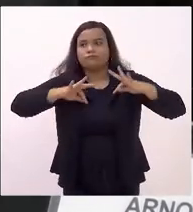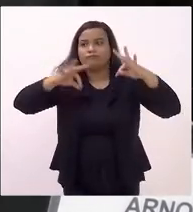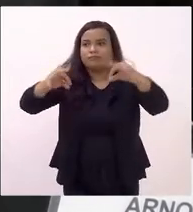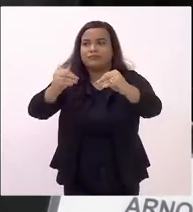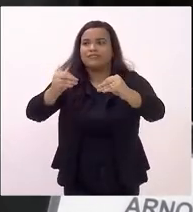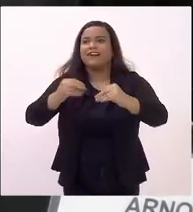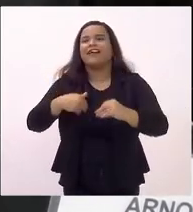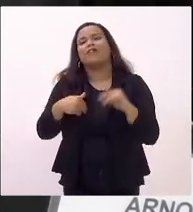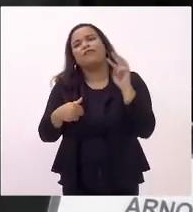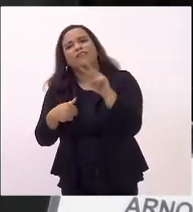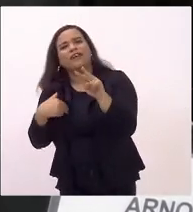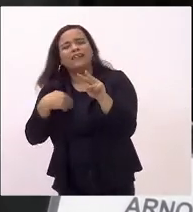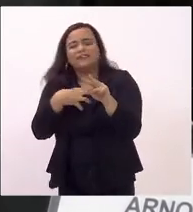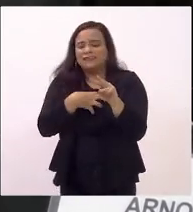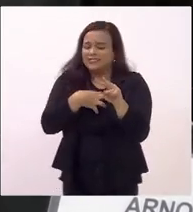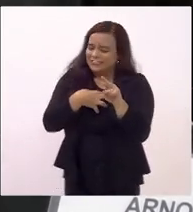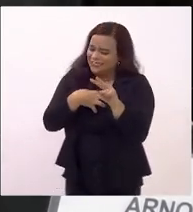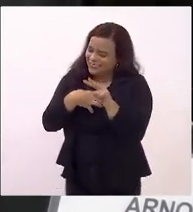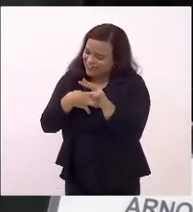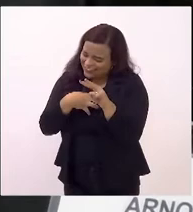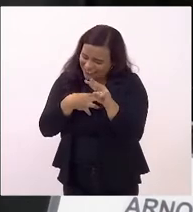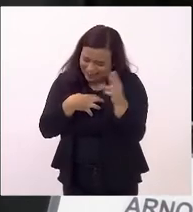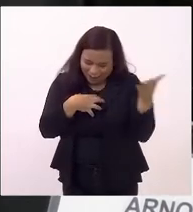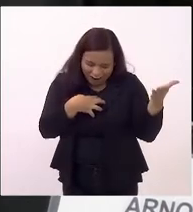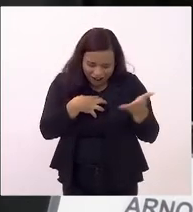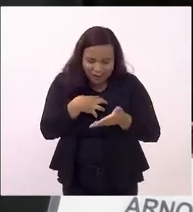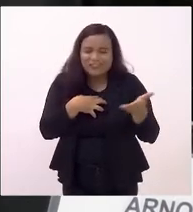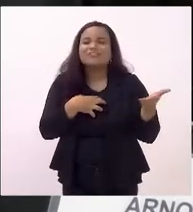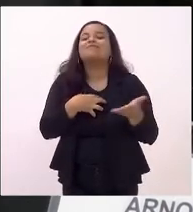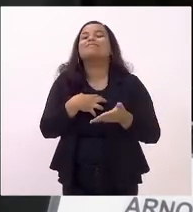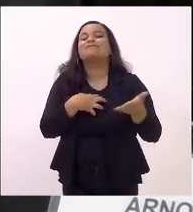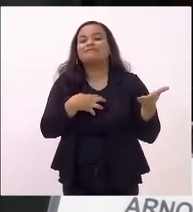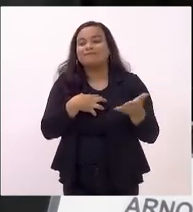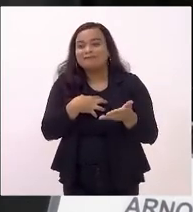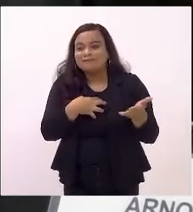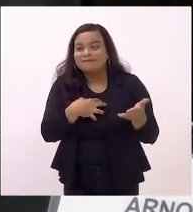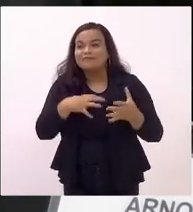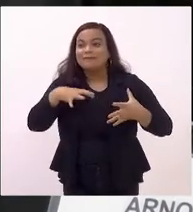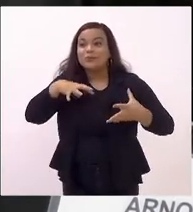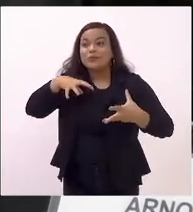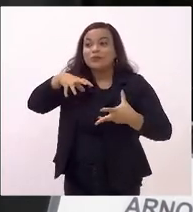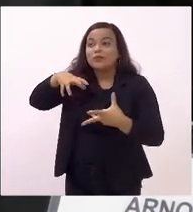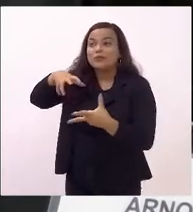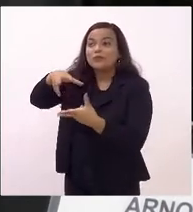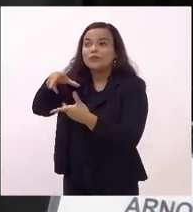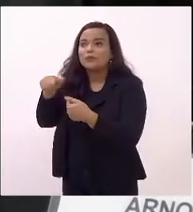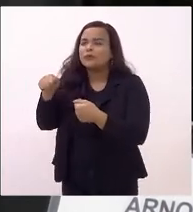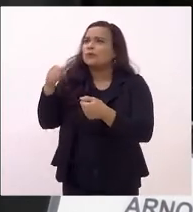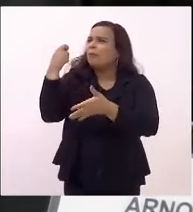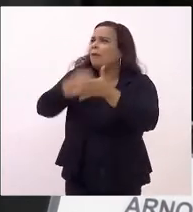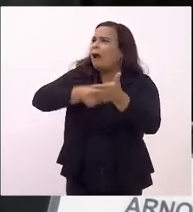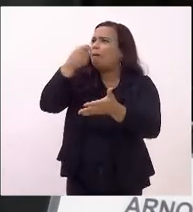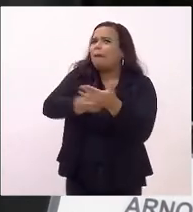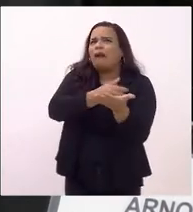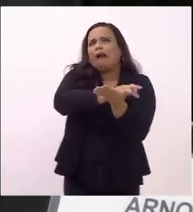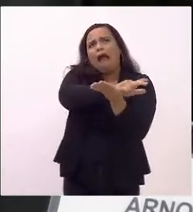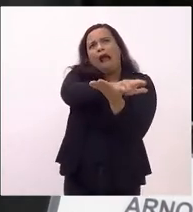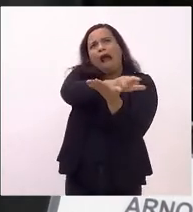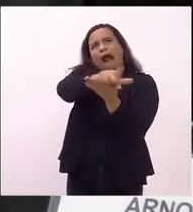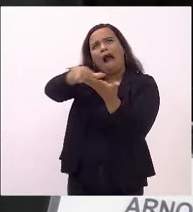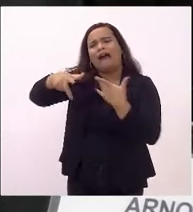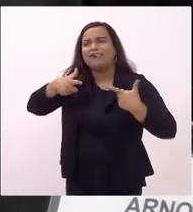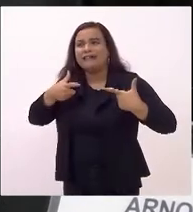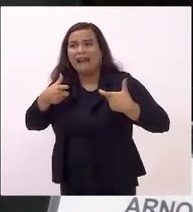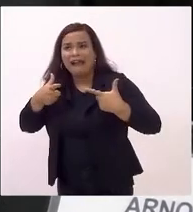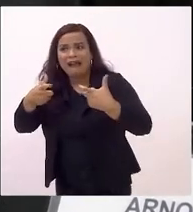me deixa assim, neste momento em que o mundo inteiro tem dificuldades e entra em